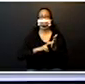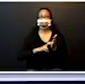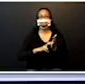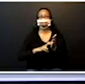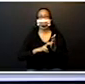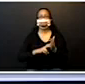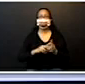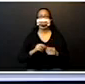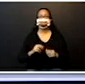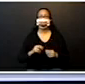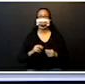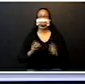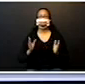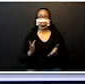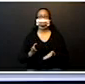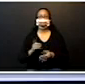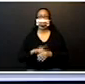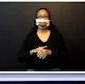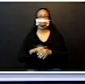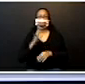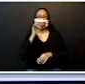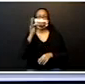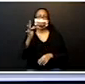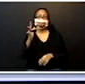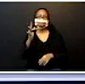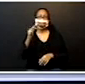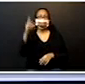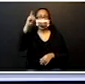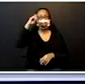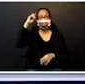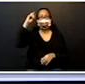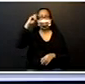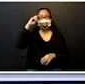isso para um tempo futuro. O dia